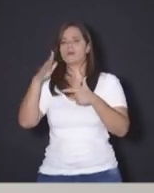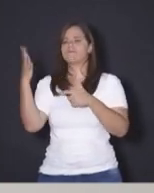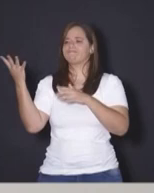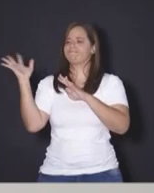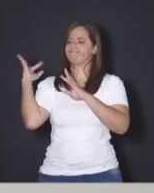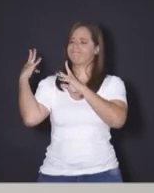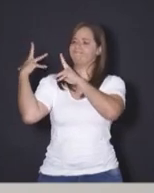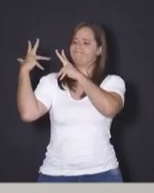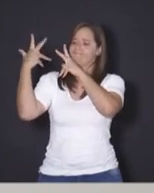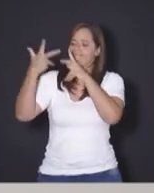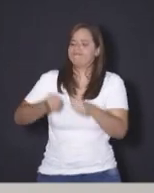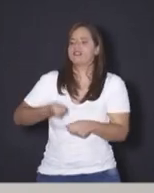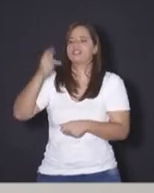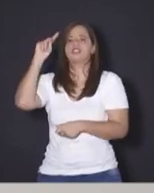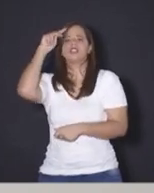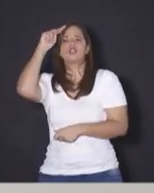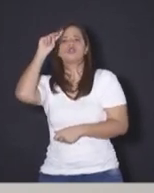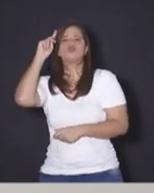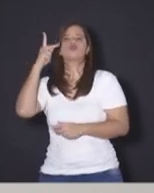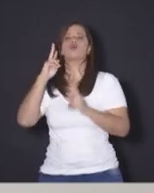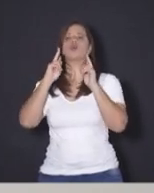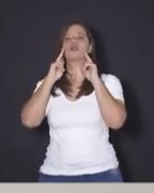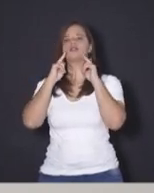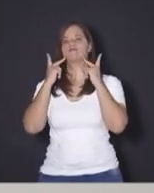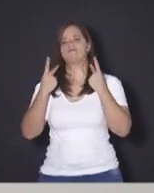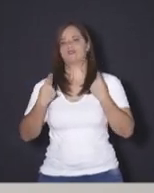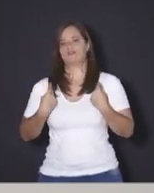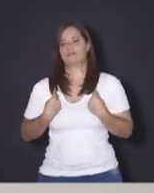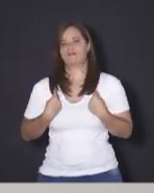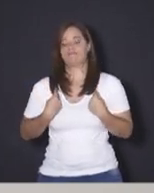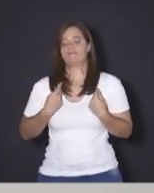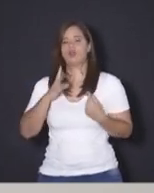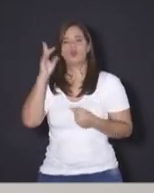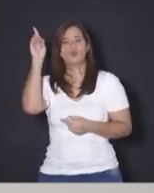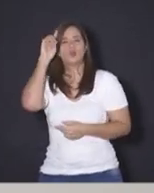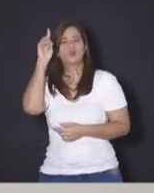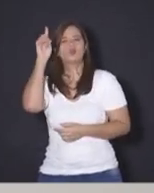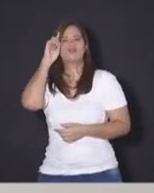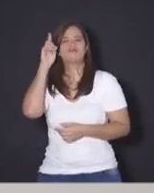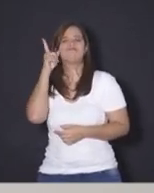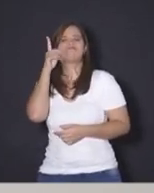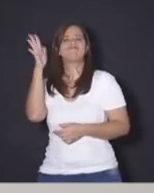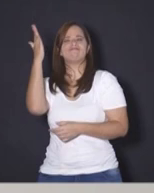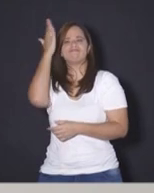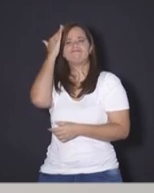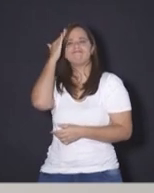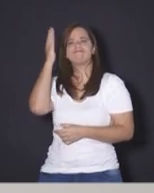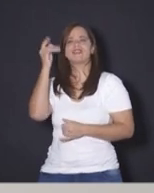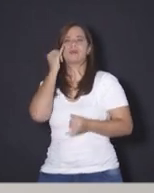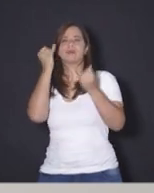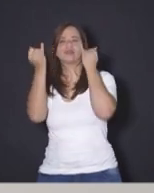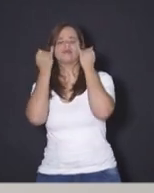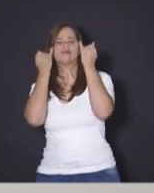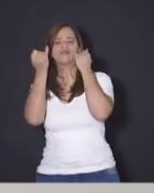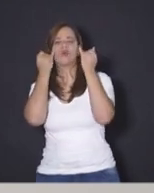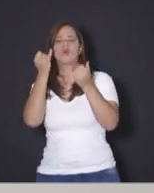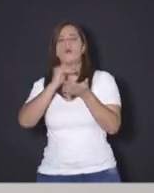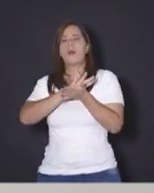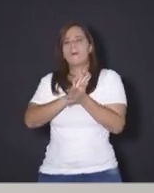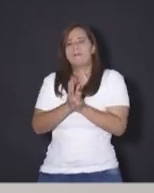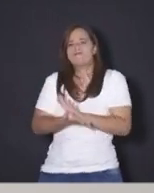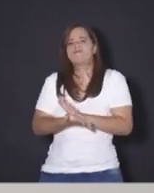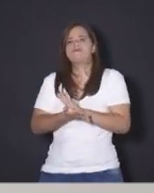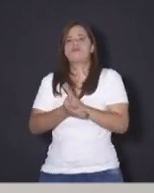na história da humanidade todos os dias a gente escuta notícias sobre racismo